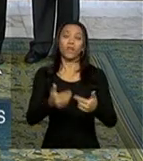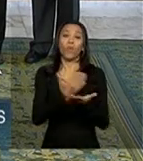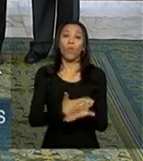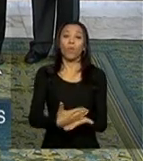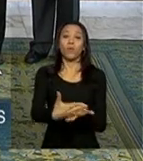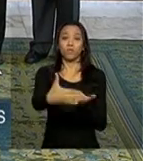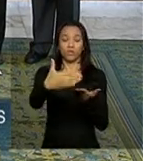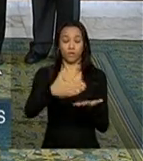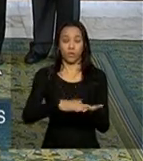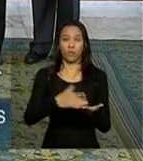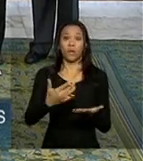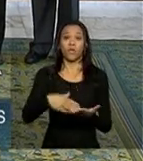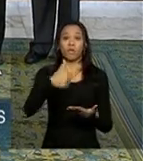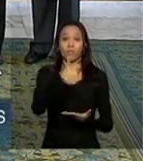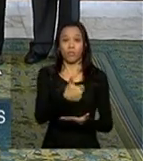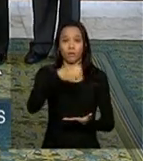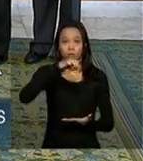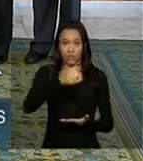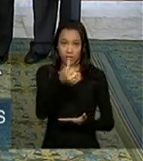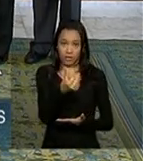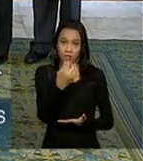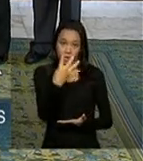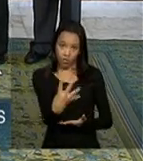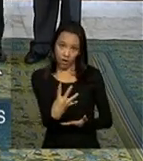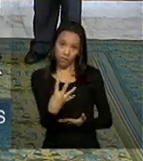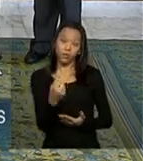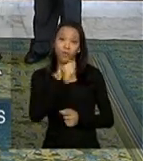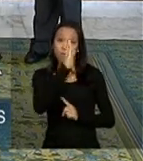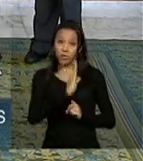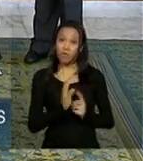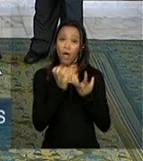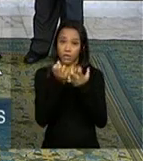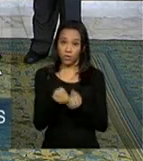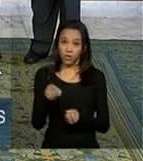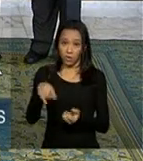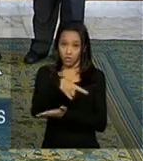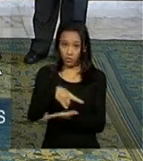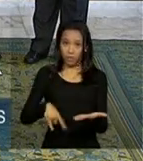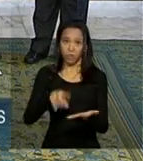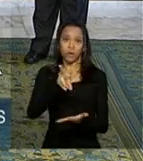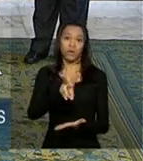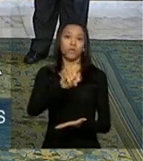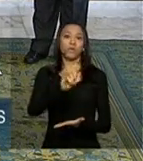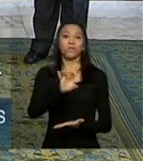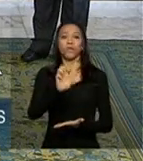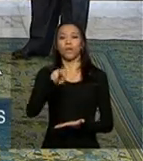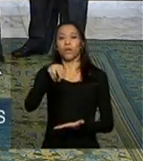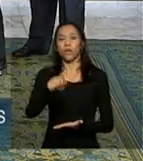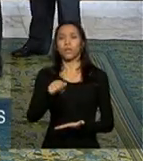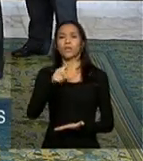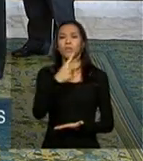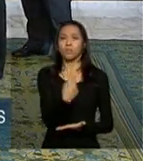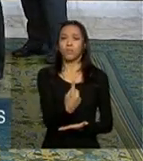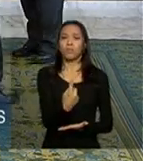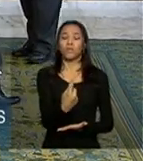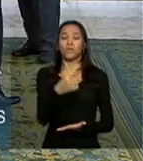de 1964 e o Brasil aderiu à Convenção de Viena em